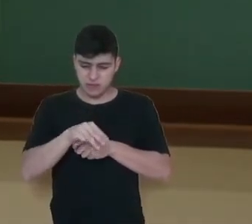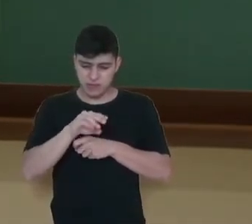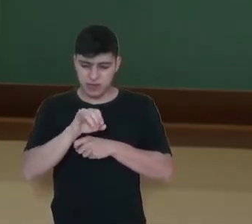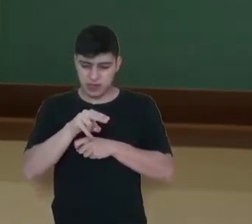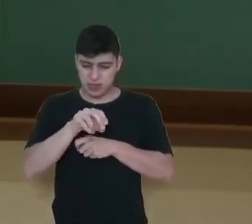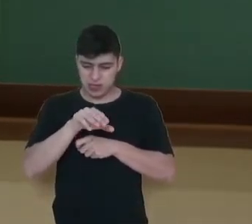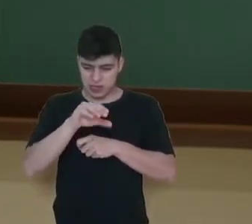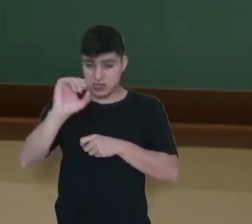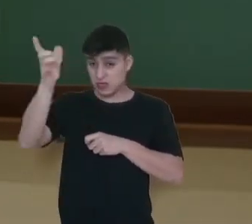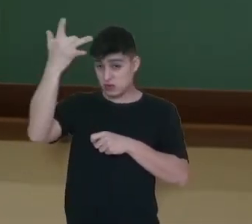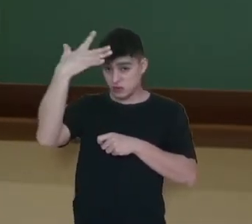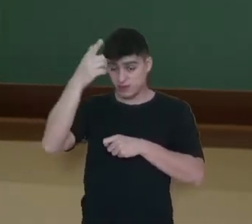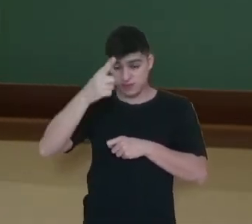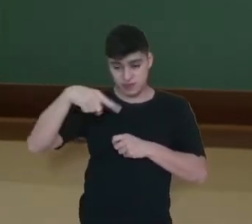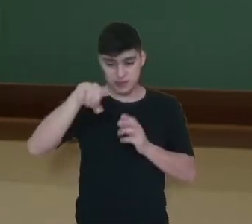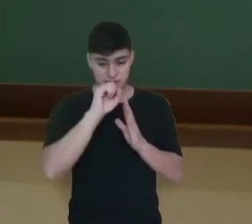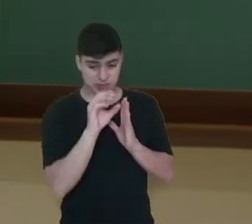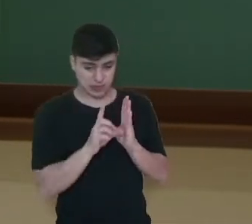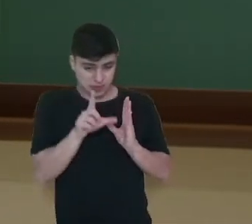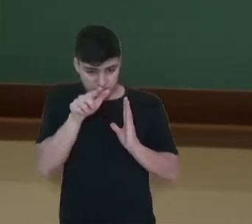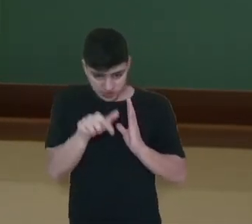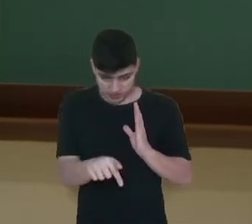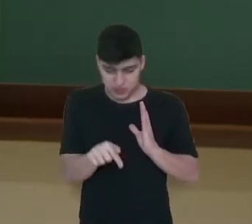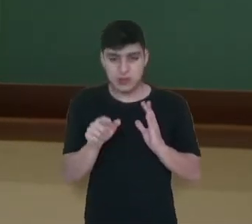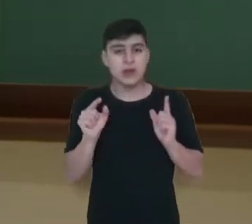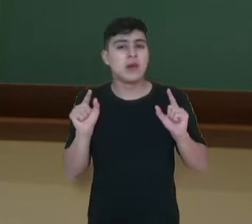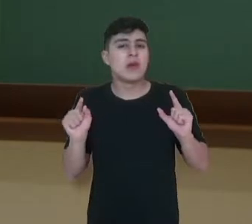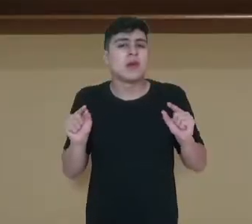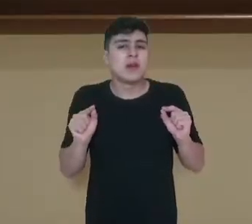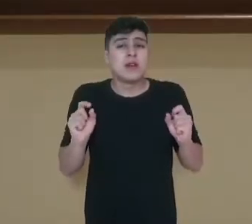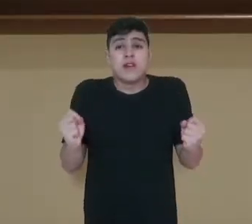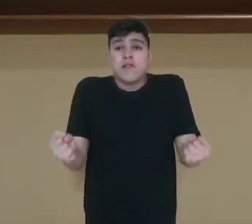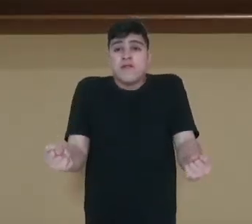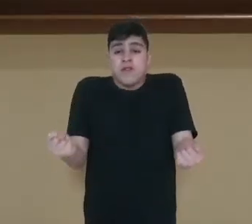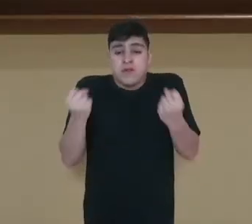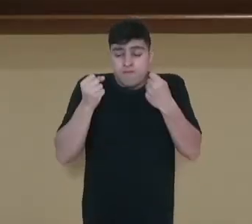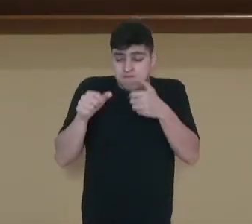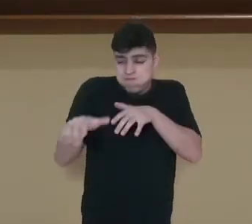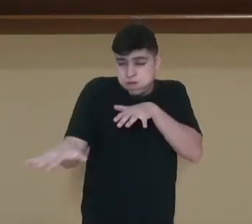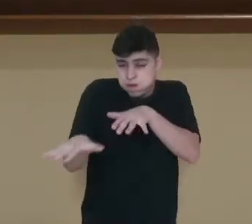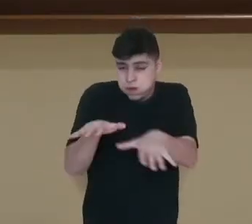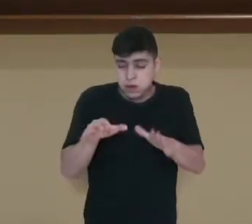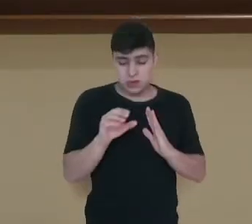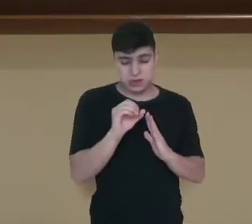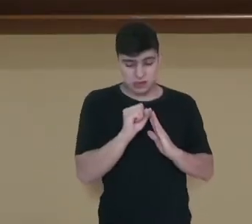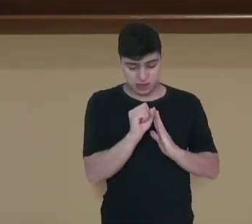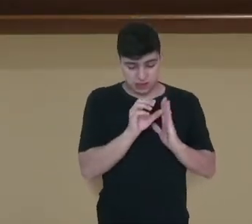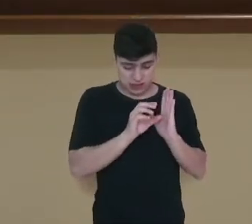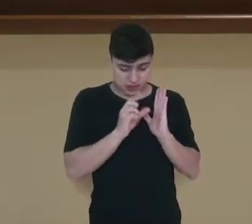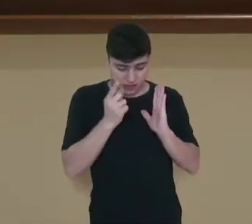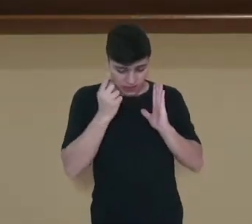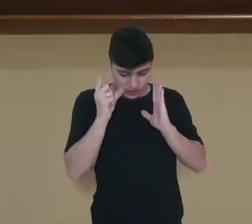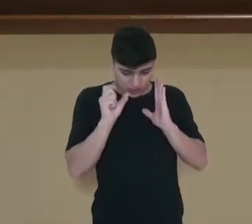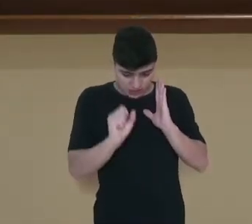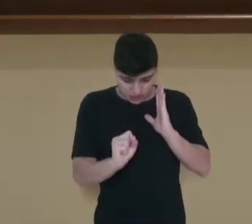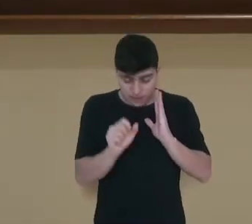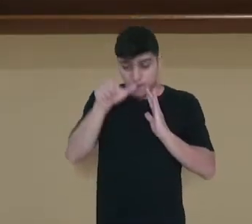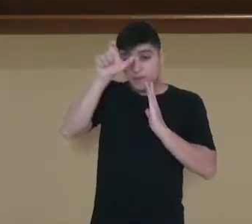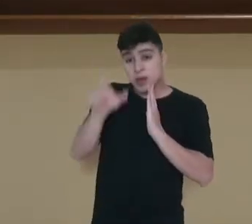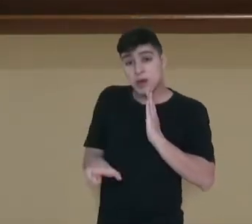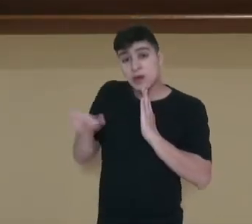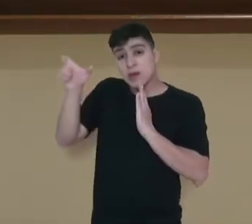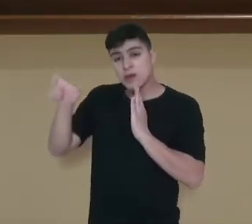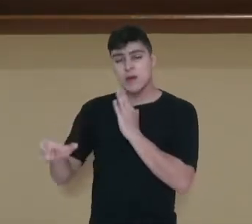ele começa ali no século XVII, mas ele vai ter sua grande força no século XVIII, em que vários pensadores eles vão